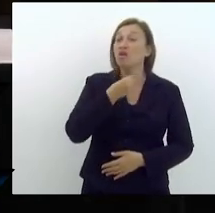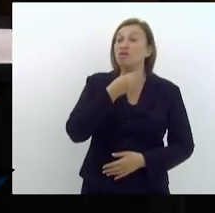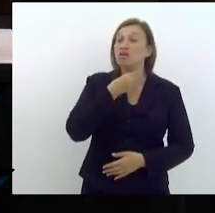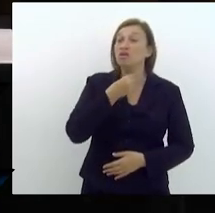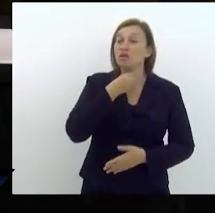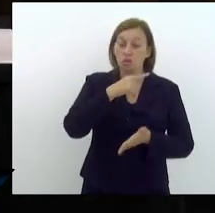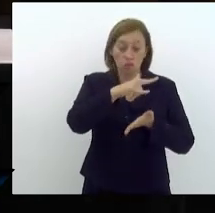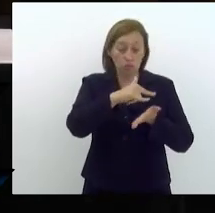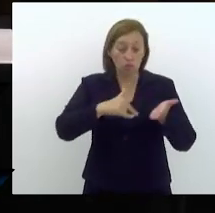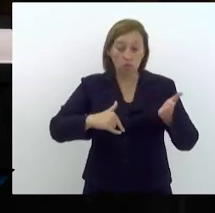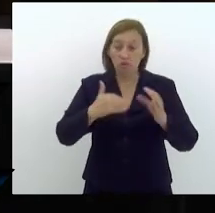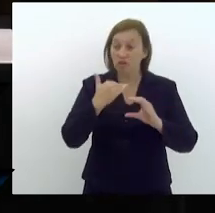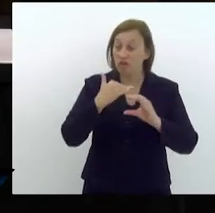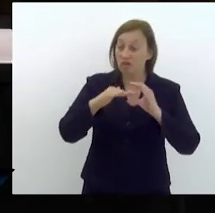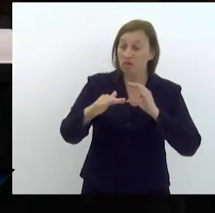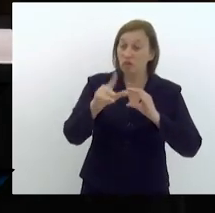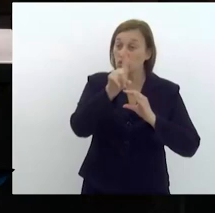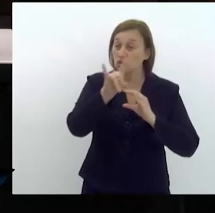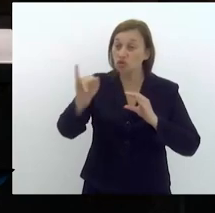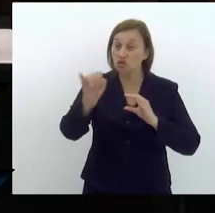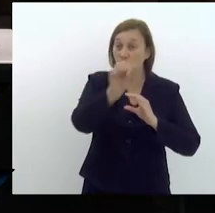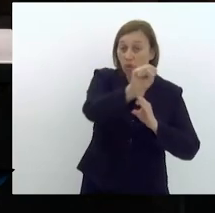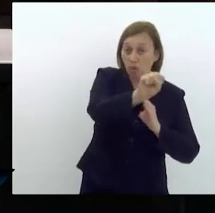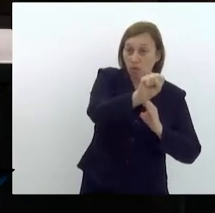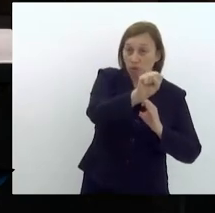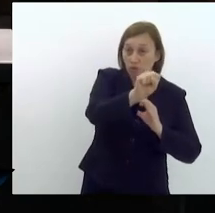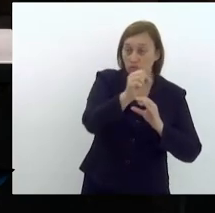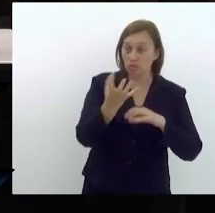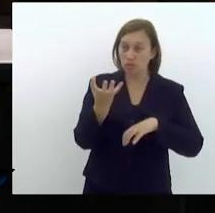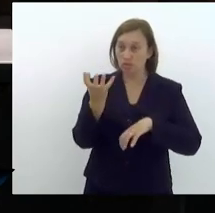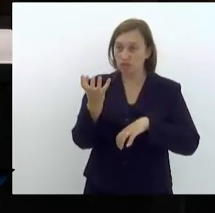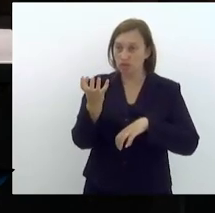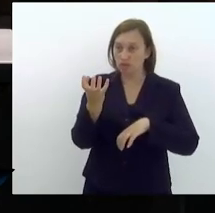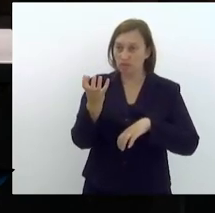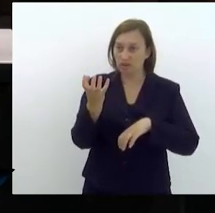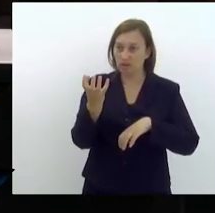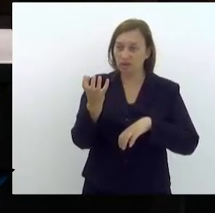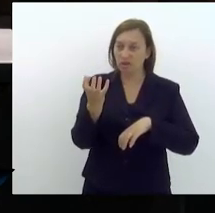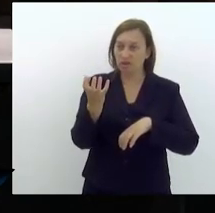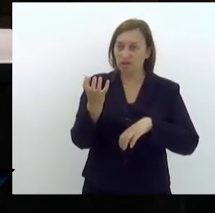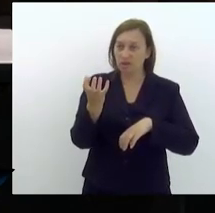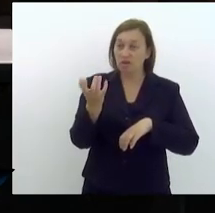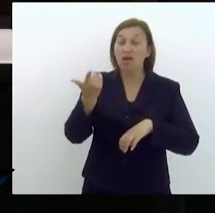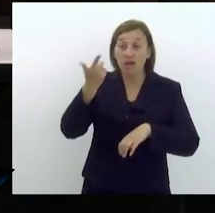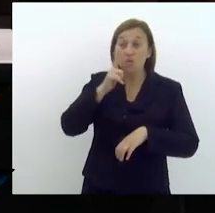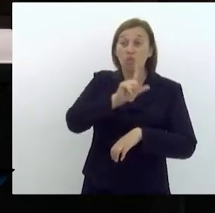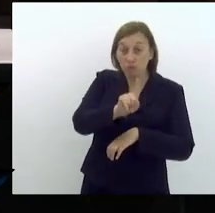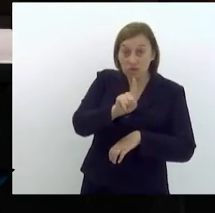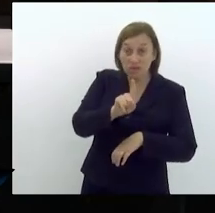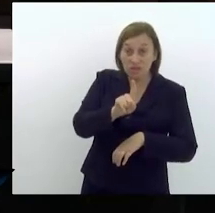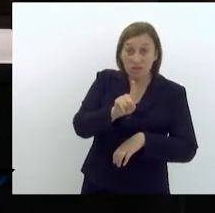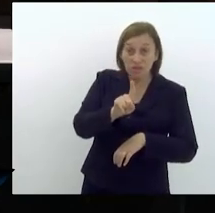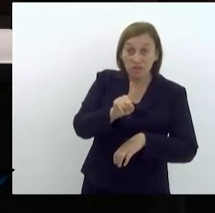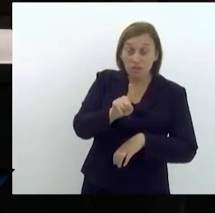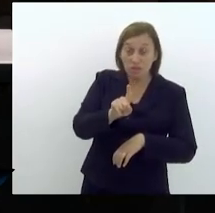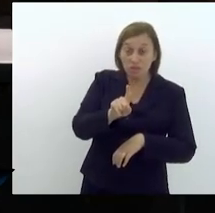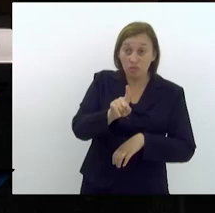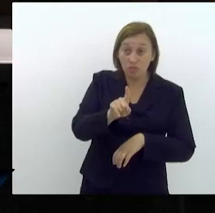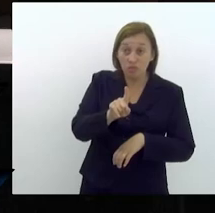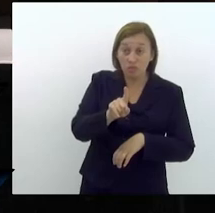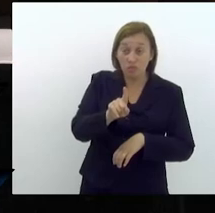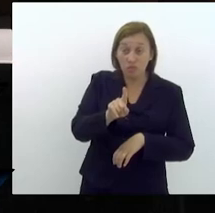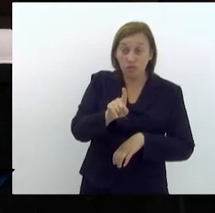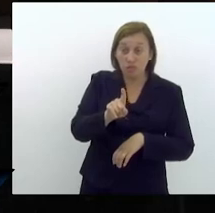enviou do dia 8 para câmara para o Congresso Nacional e ele conseguiu de forma